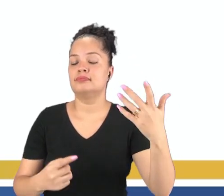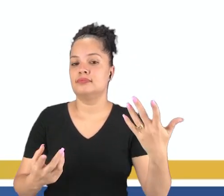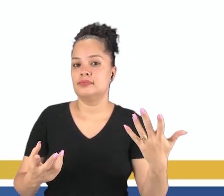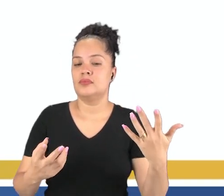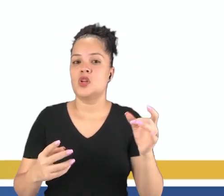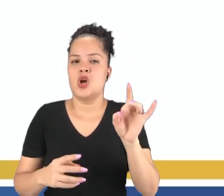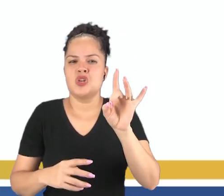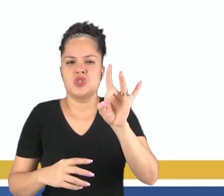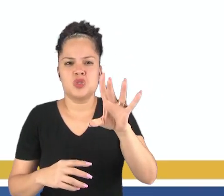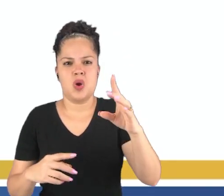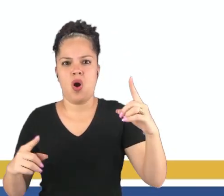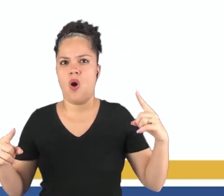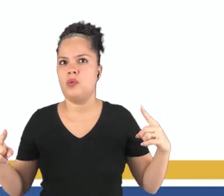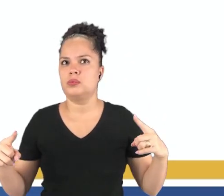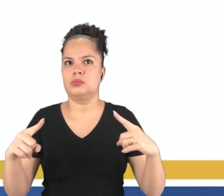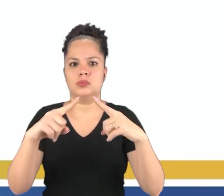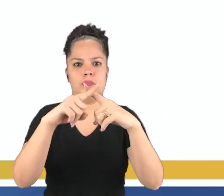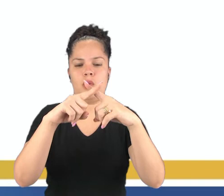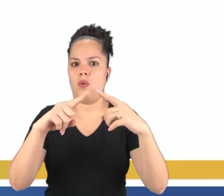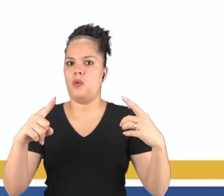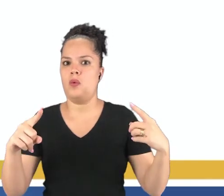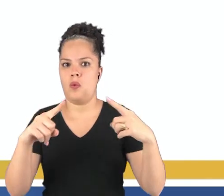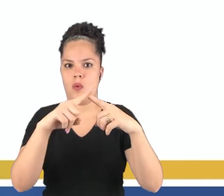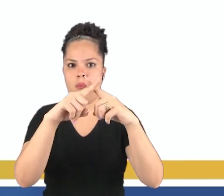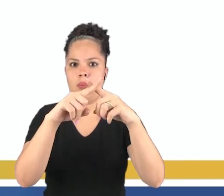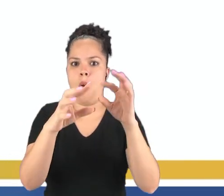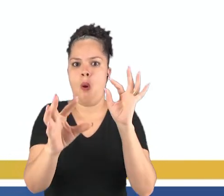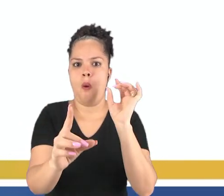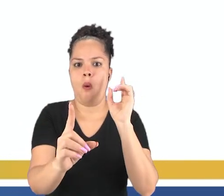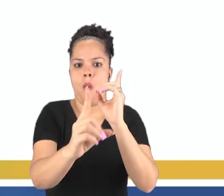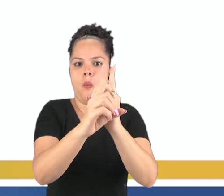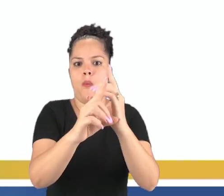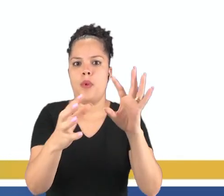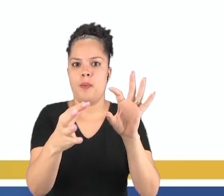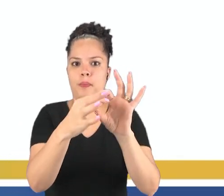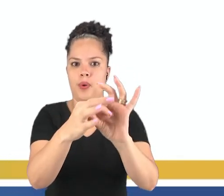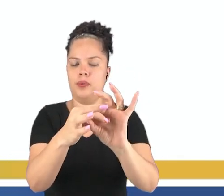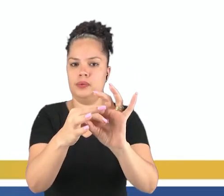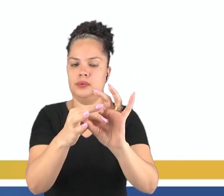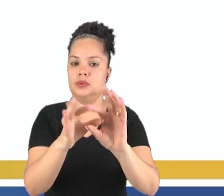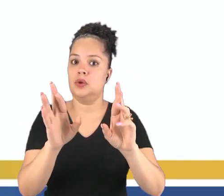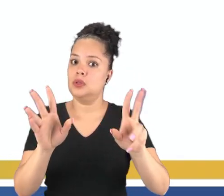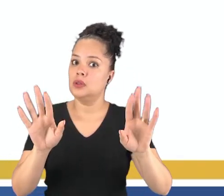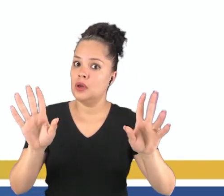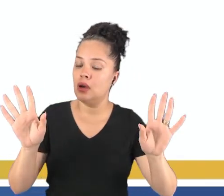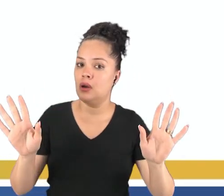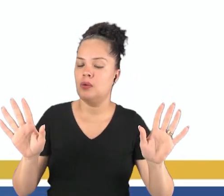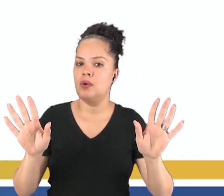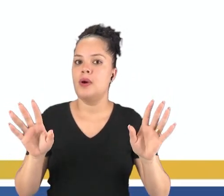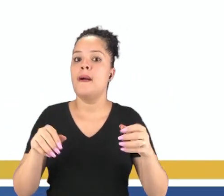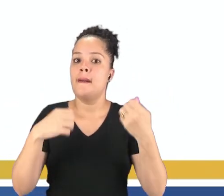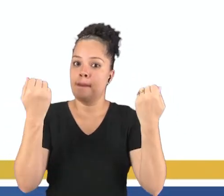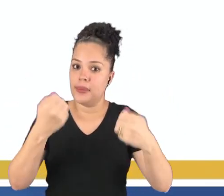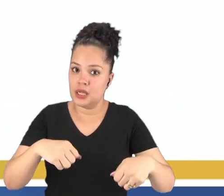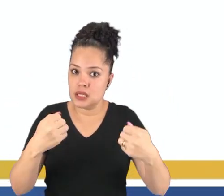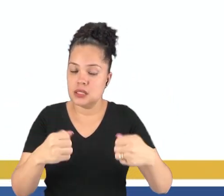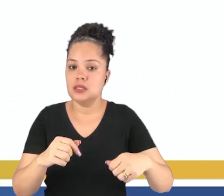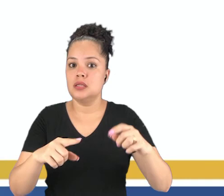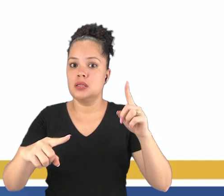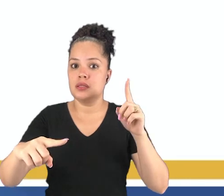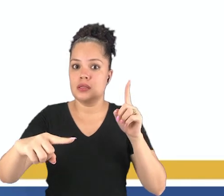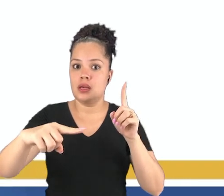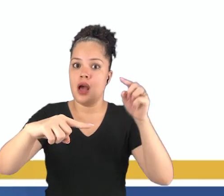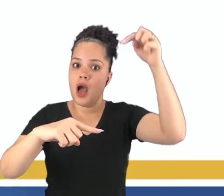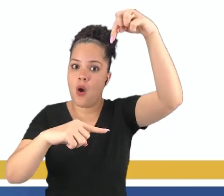ser só apenas concorrente, ou seja, se tocar em um ponto. Quando se tocam, tem que formar ângulo de